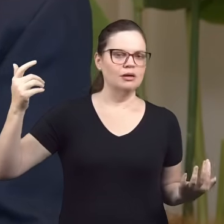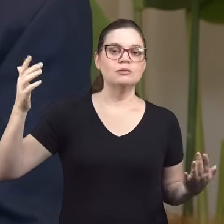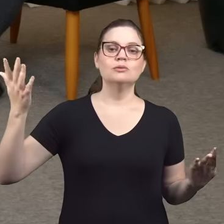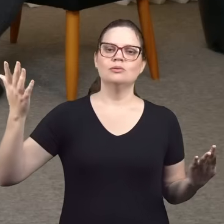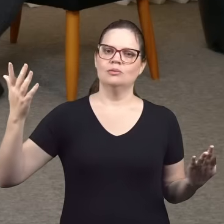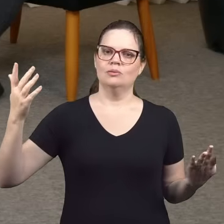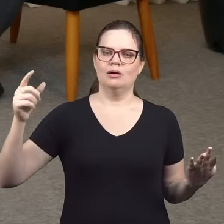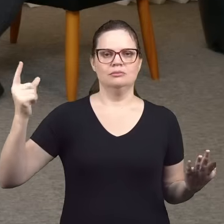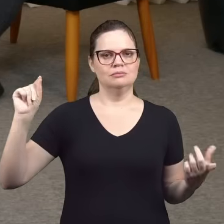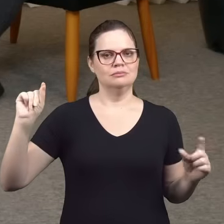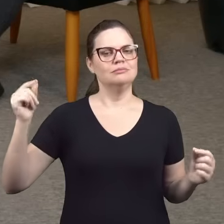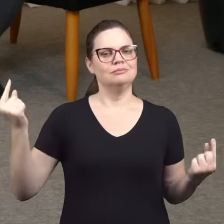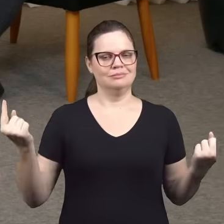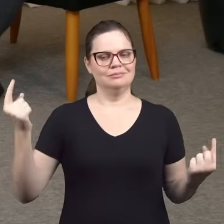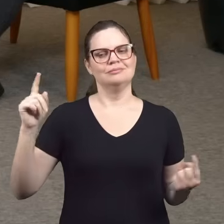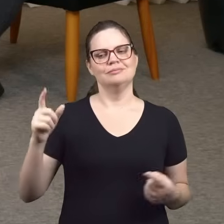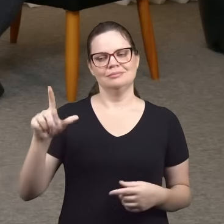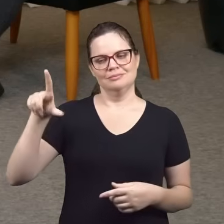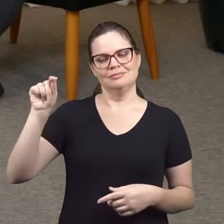Deus? Não é verdade?